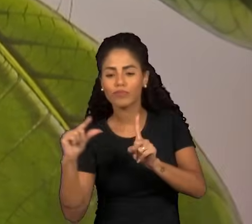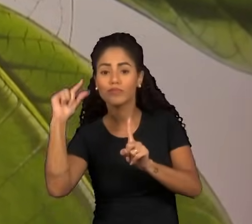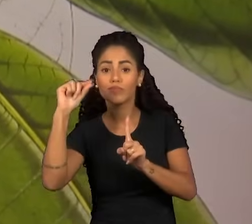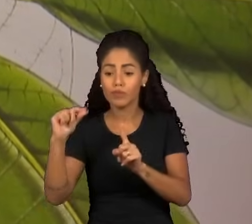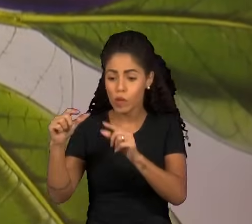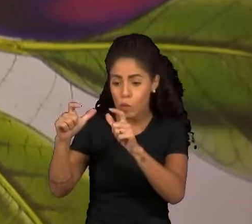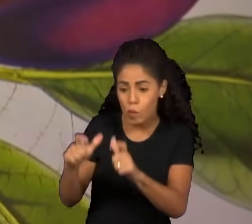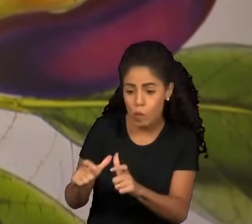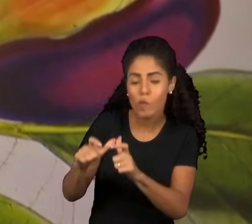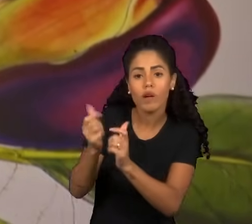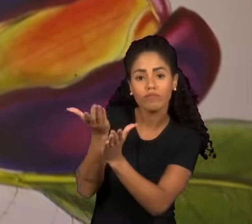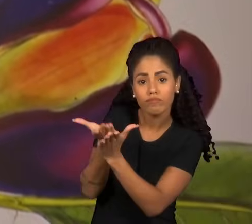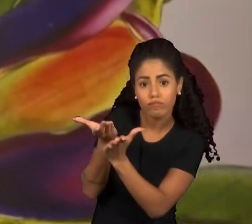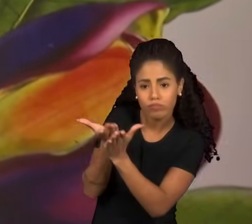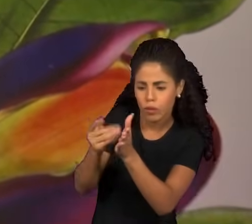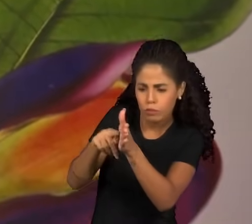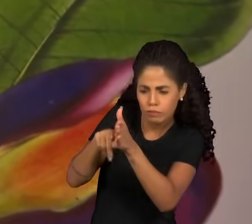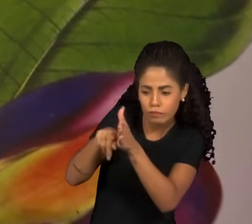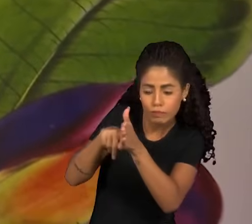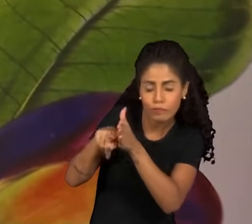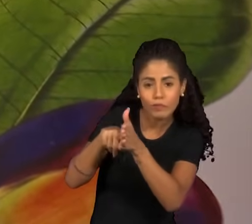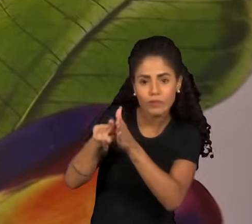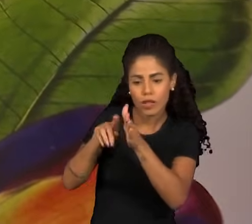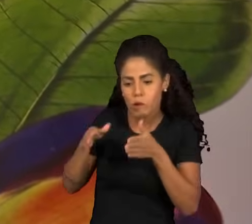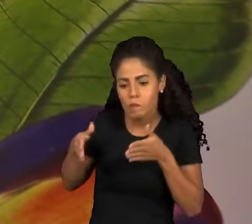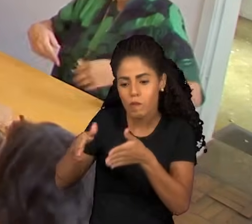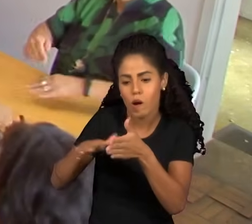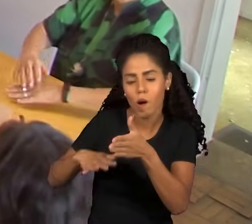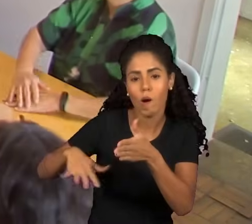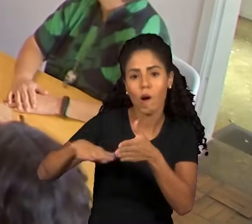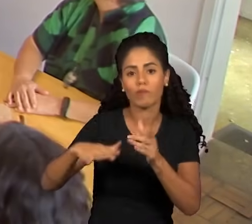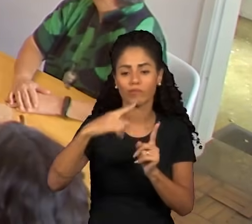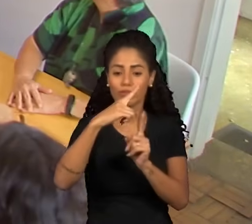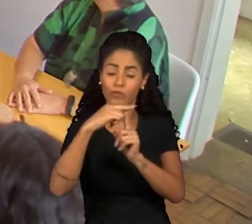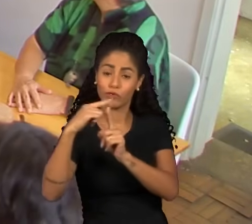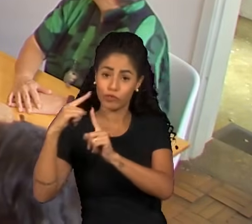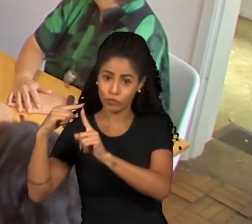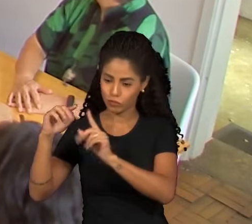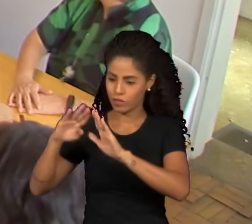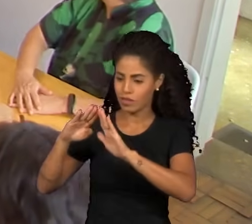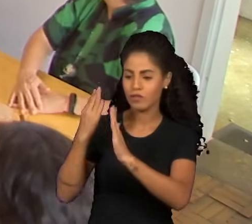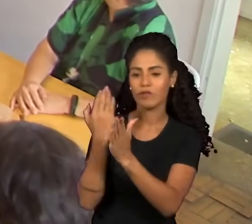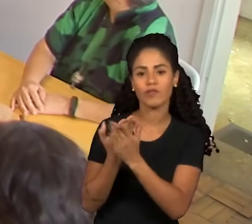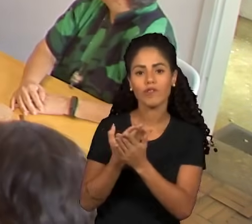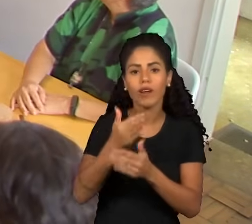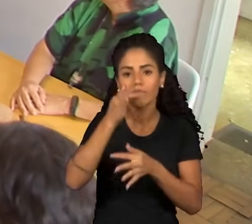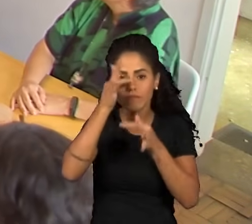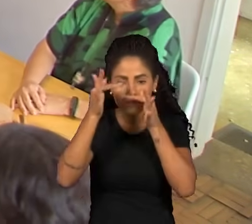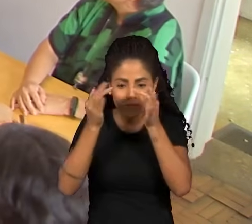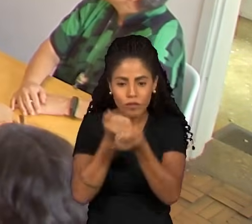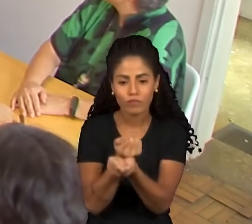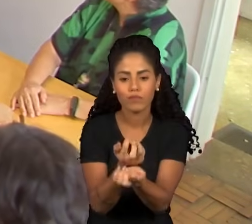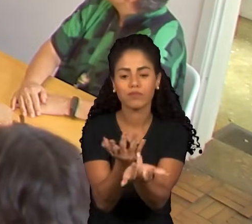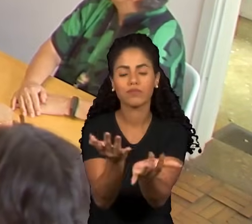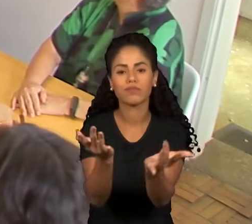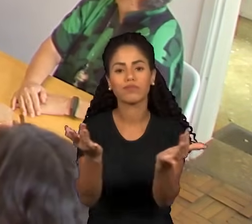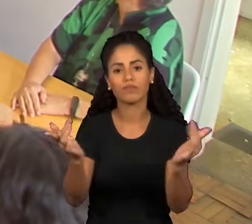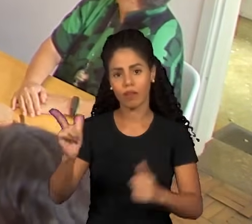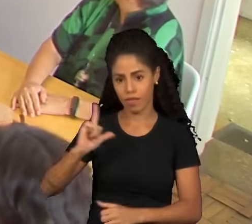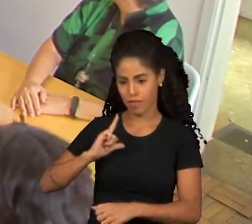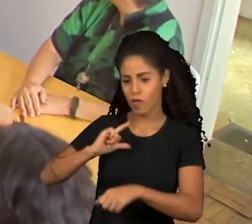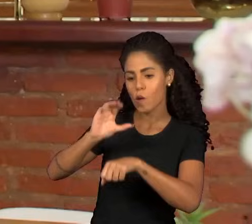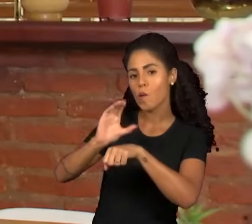ensino e pesquisa dedicadas ao estudo delas. Esta é a Escola de Botânica, onde são realizados